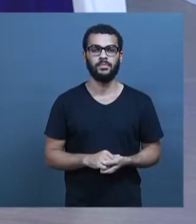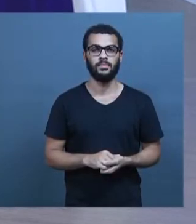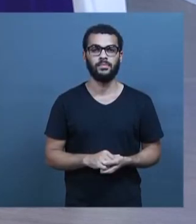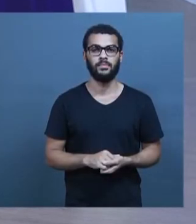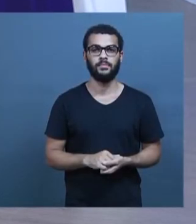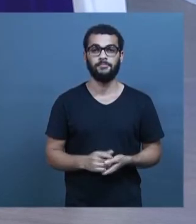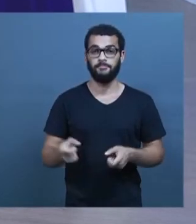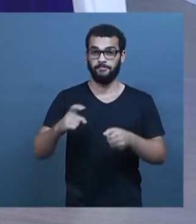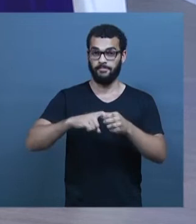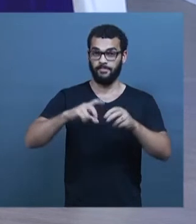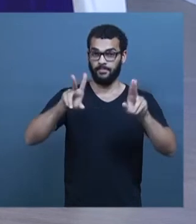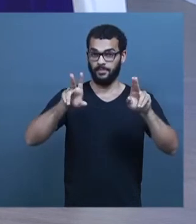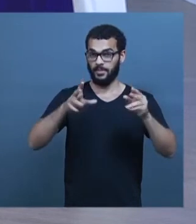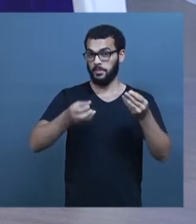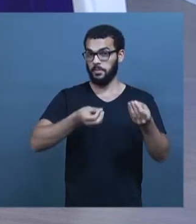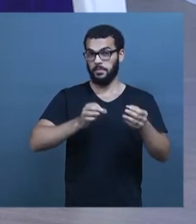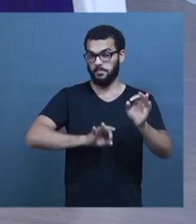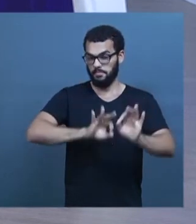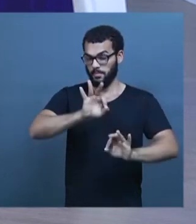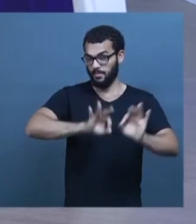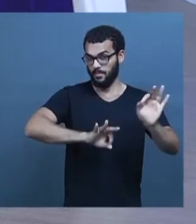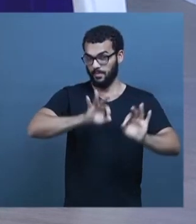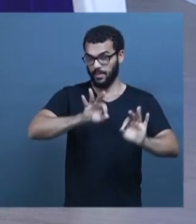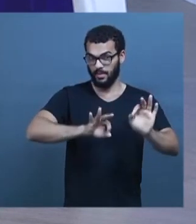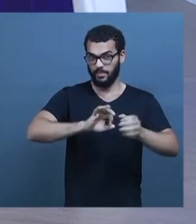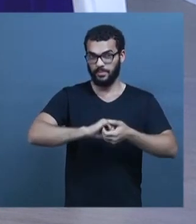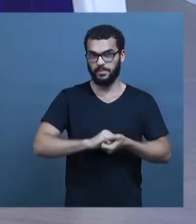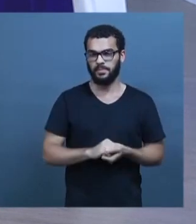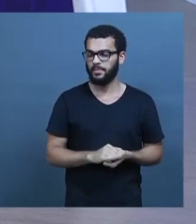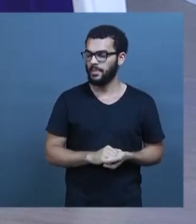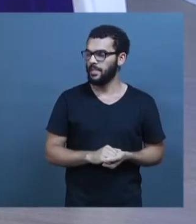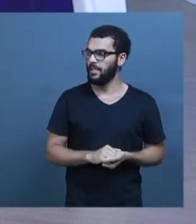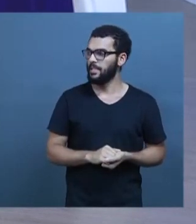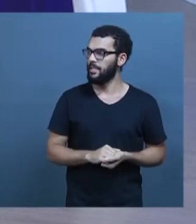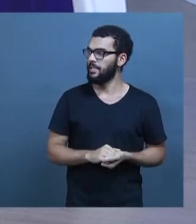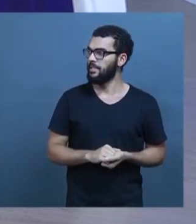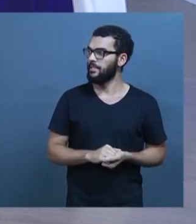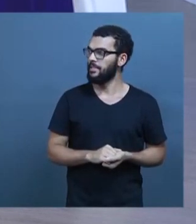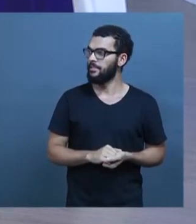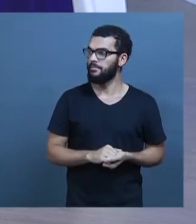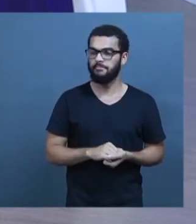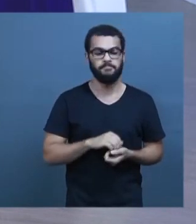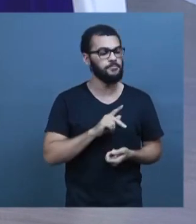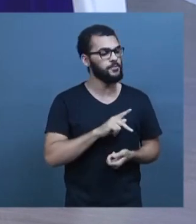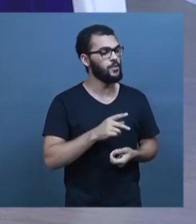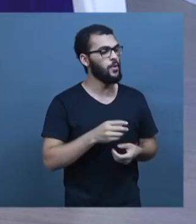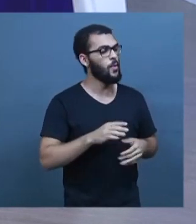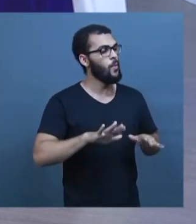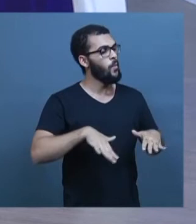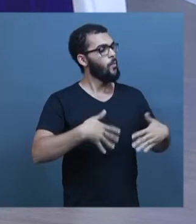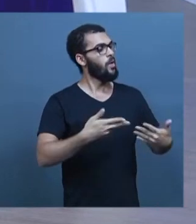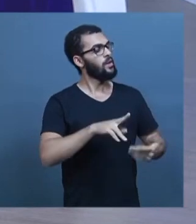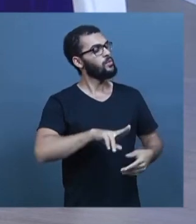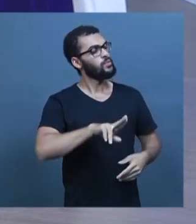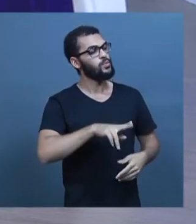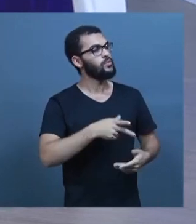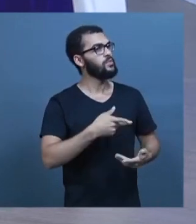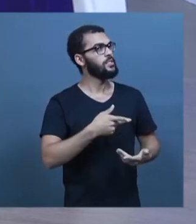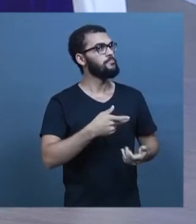Voltando a falar então sobre planejamento financeiro, professora Luciana, quando utilizar o crédito então é